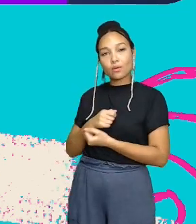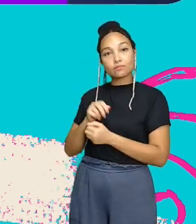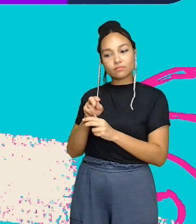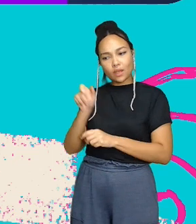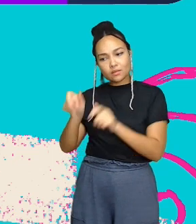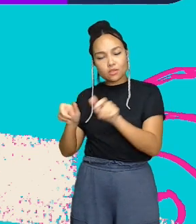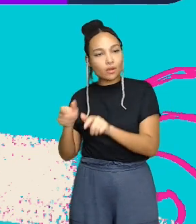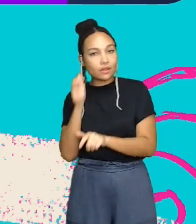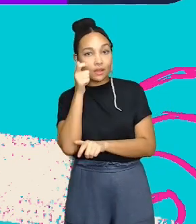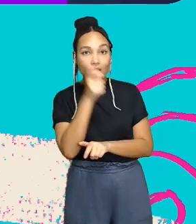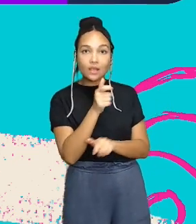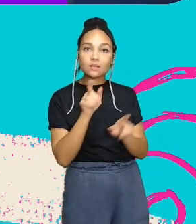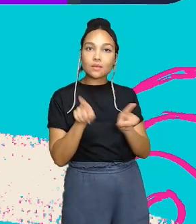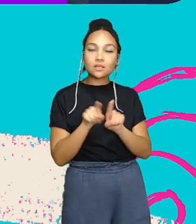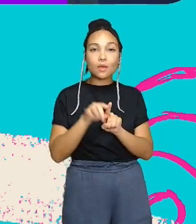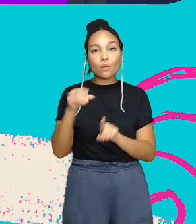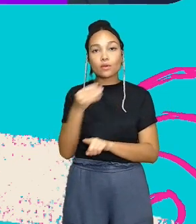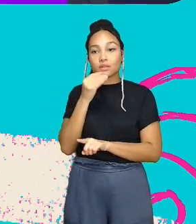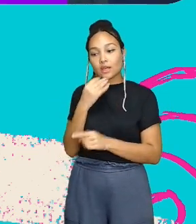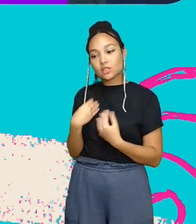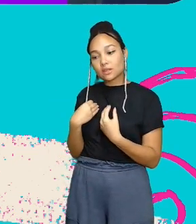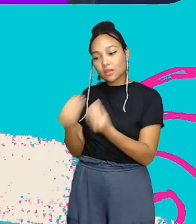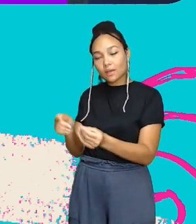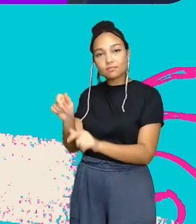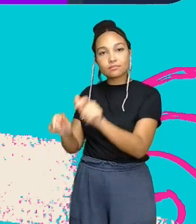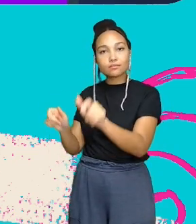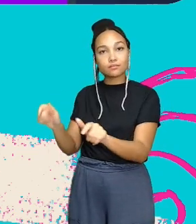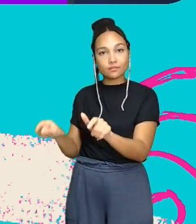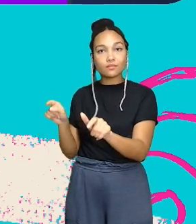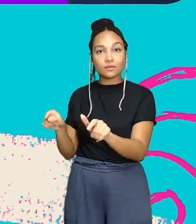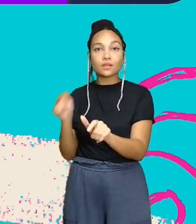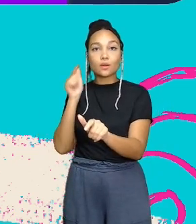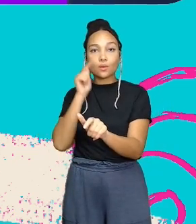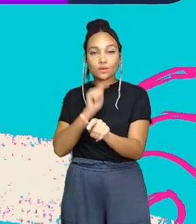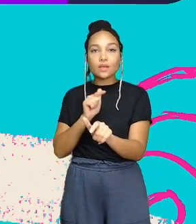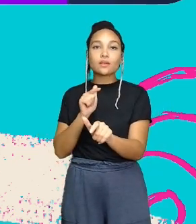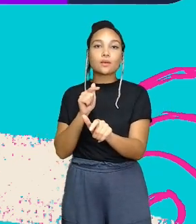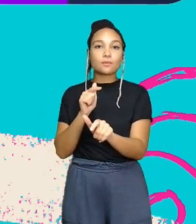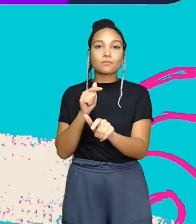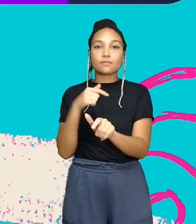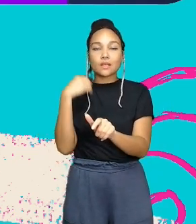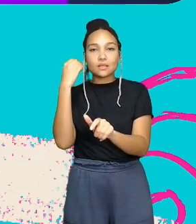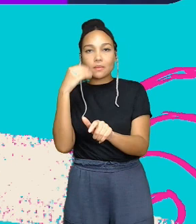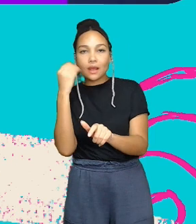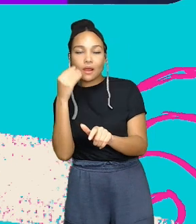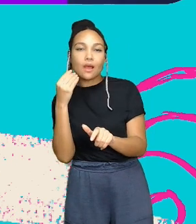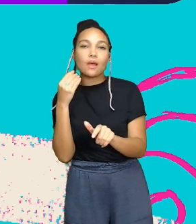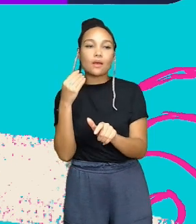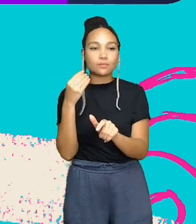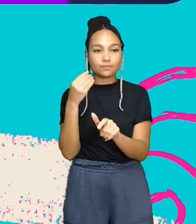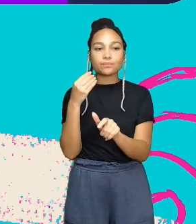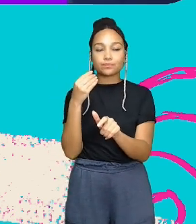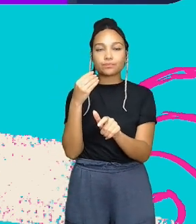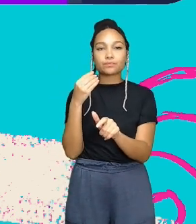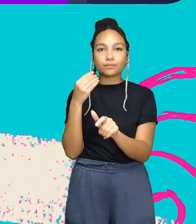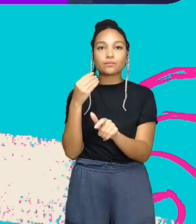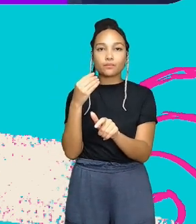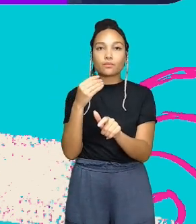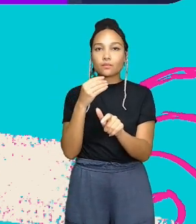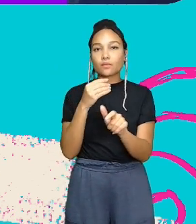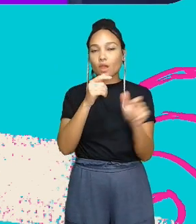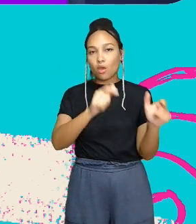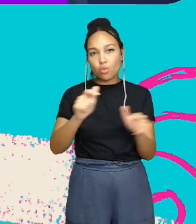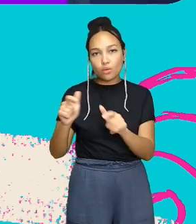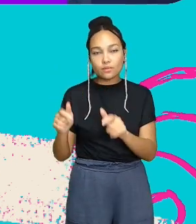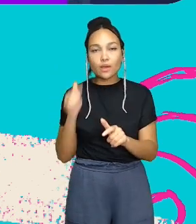mas oferecer oportunidade para eles, ele se passa muito por visitas, experimentação, não é à toa, né, dos espaços makers ali, da gente ter